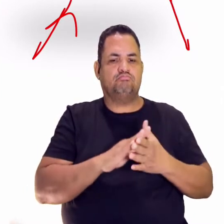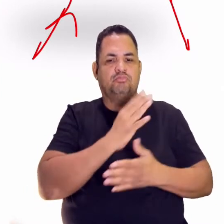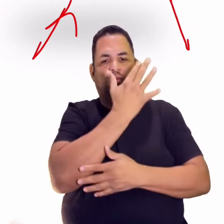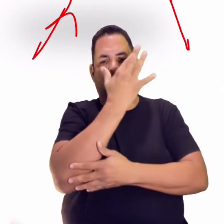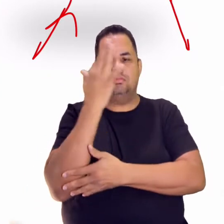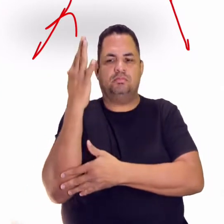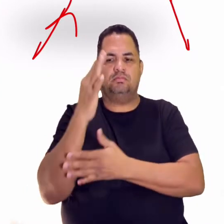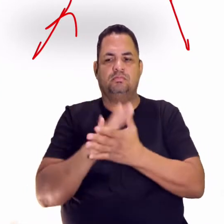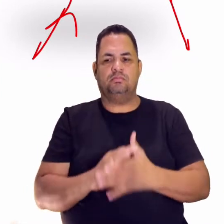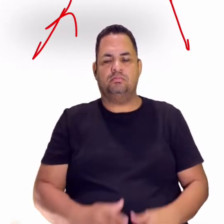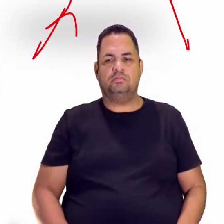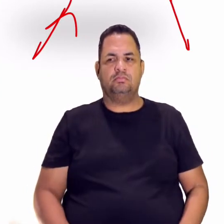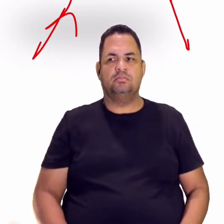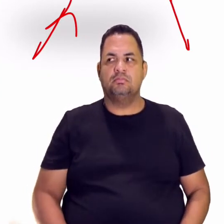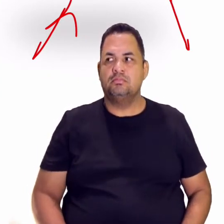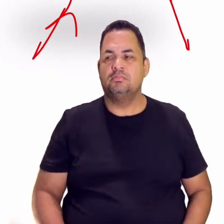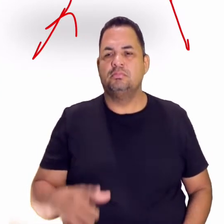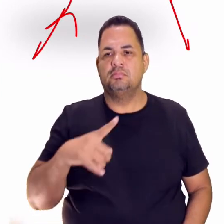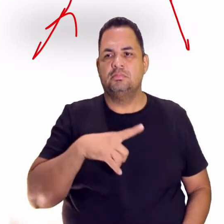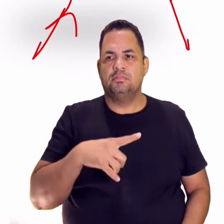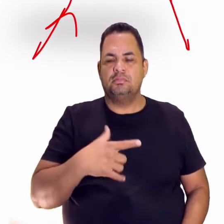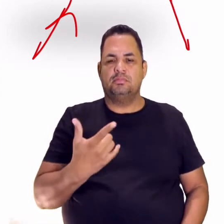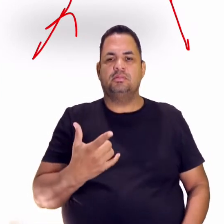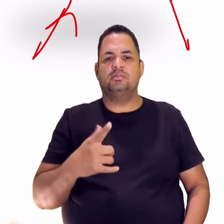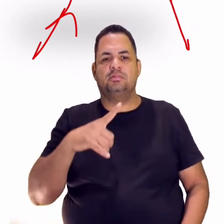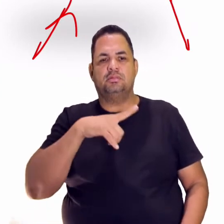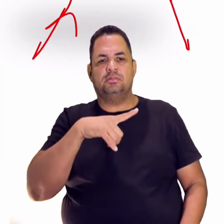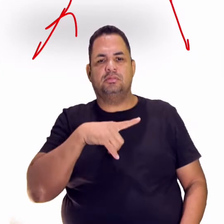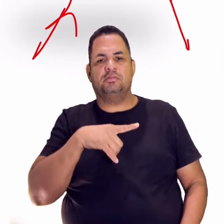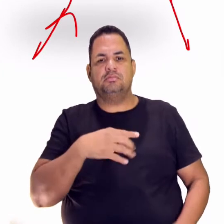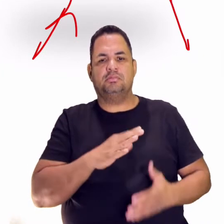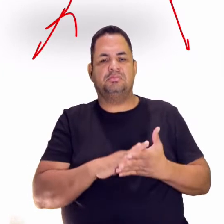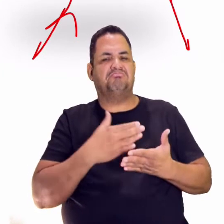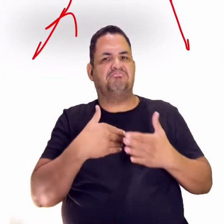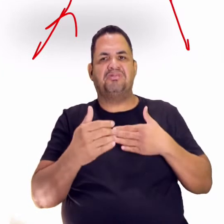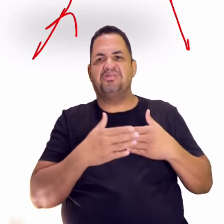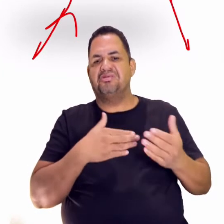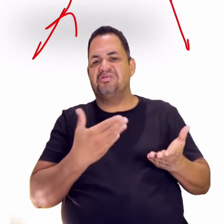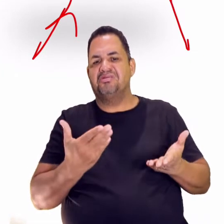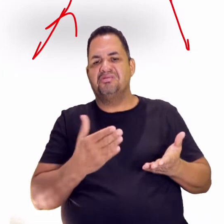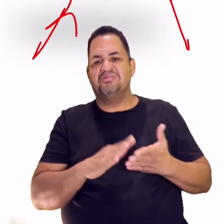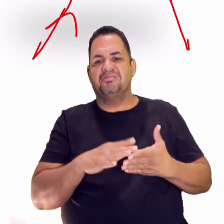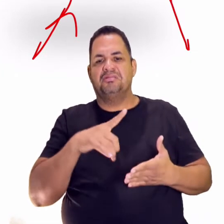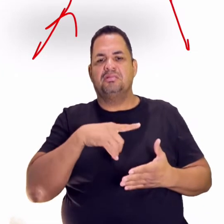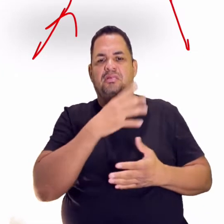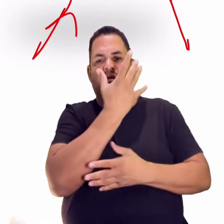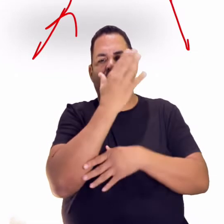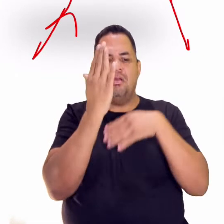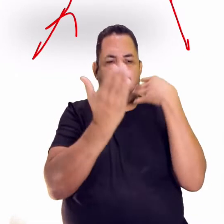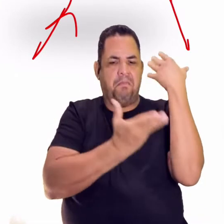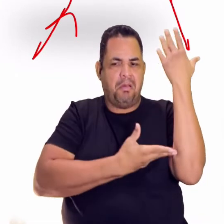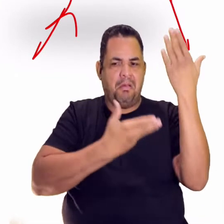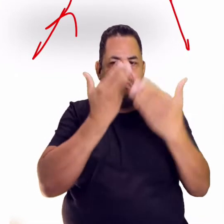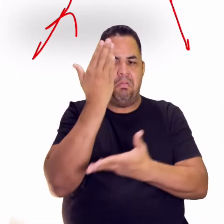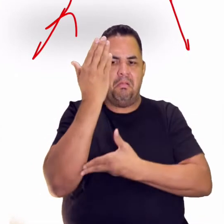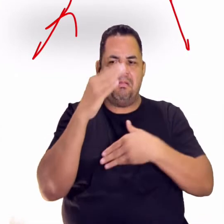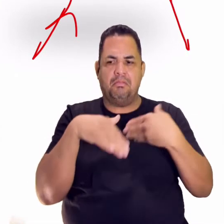está querendo destruir, já que tem alguém que não se importa que árvores sejam